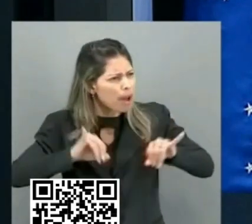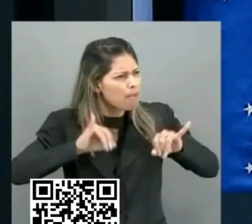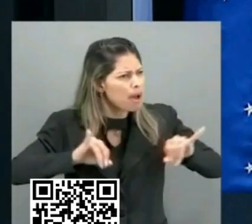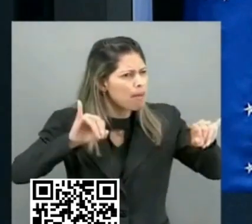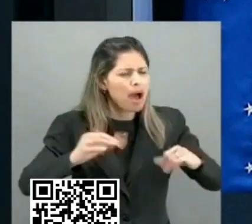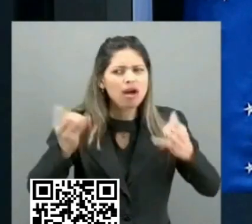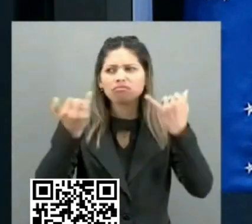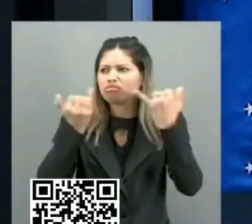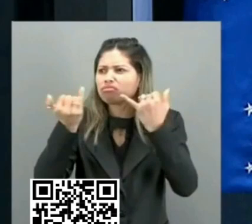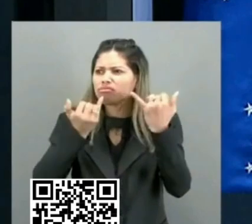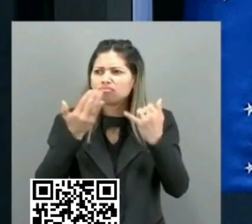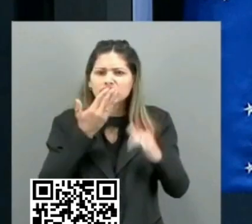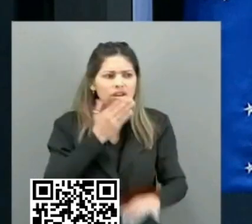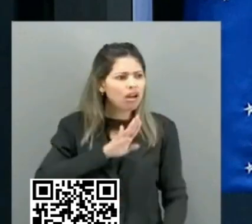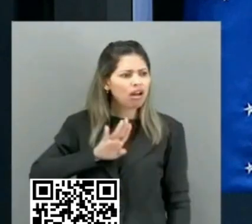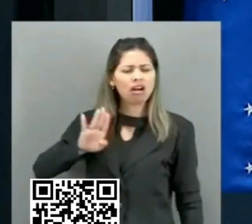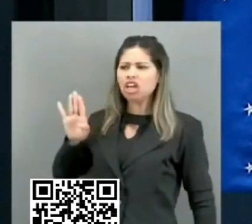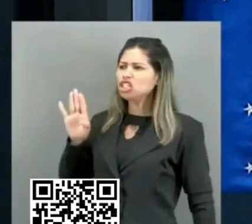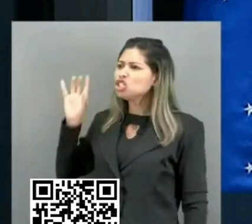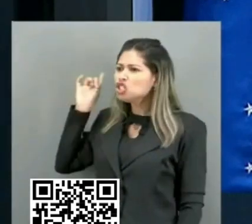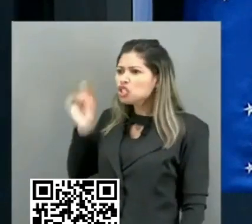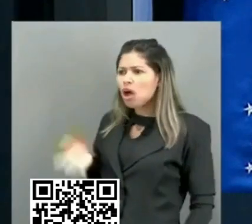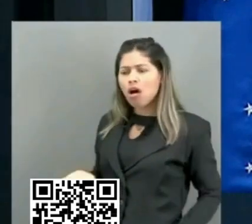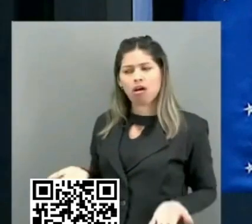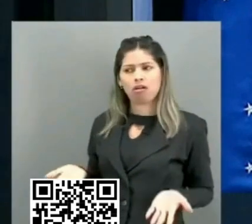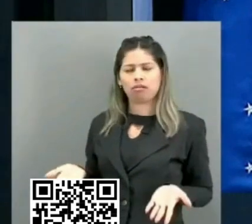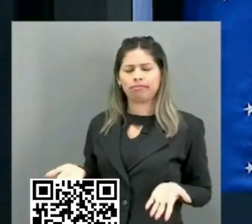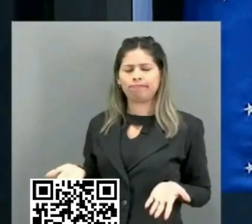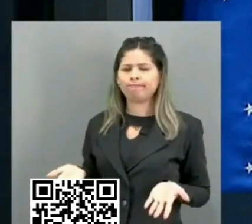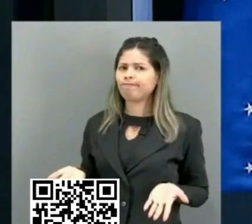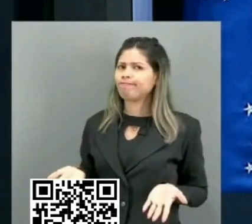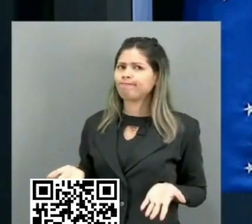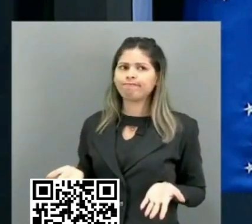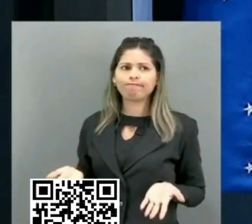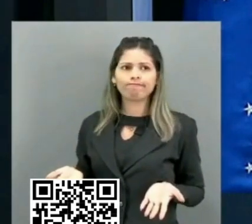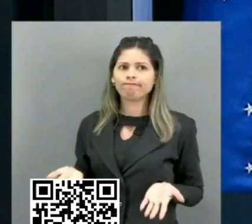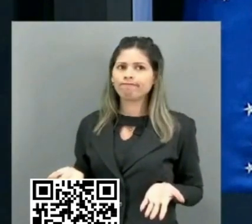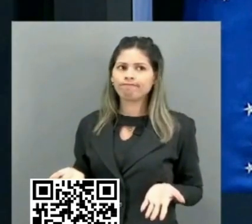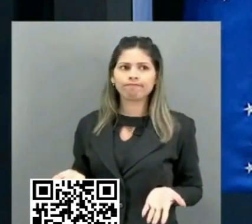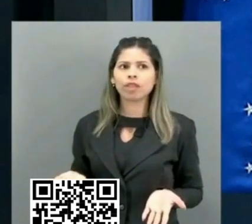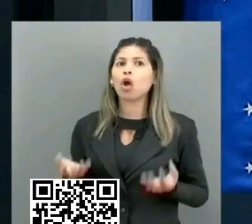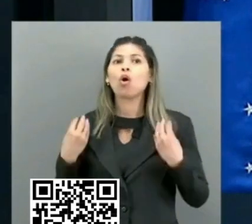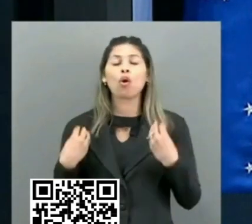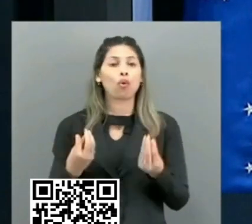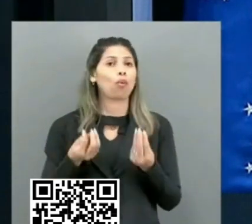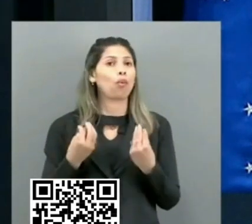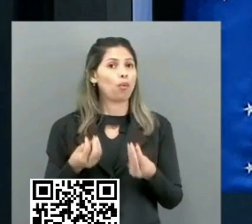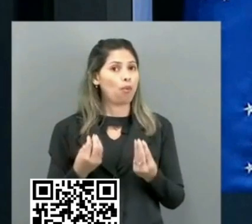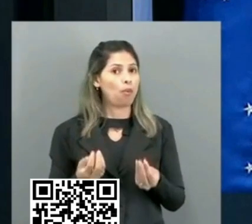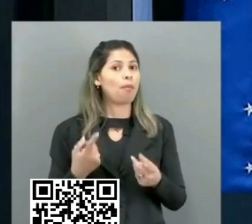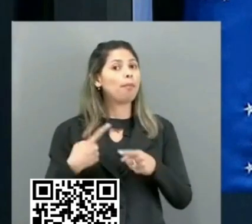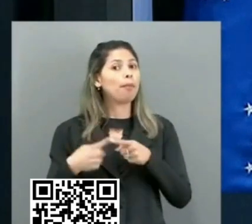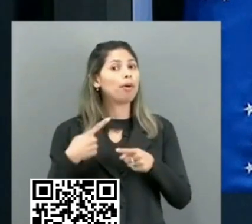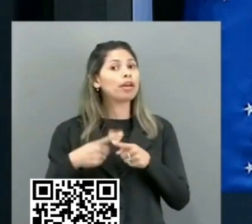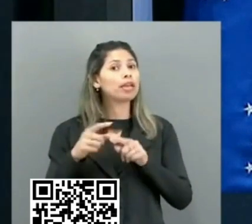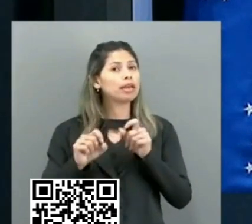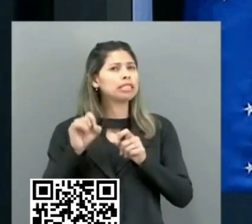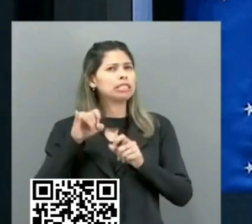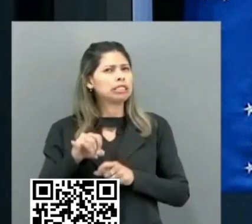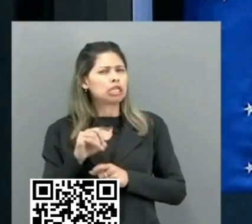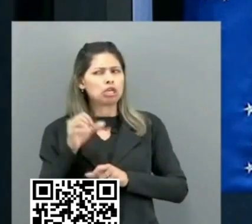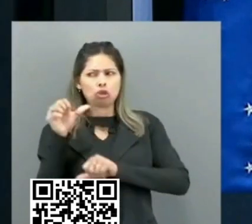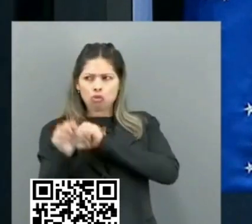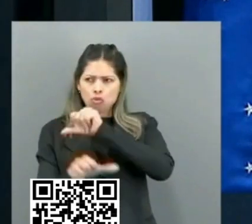tocar pela normose que está deixando o nosso país assim de